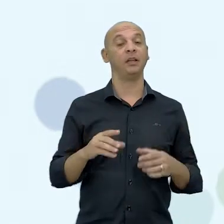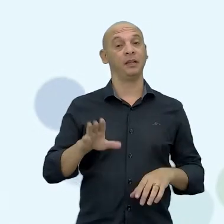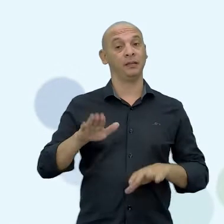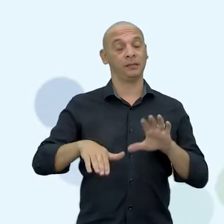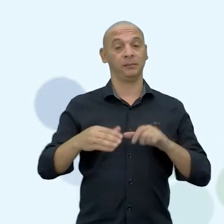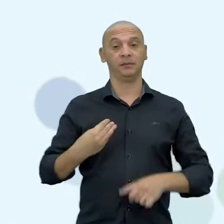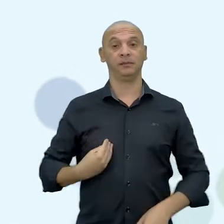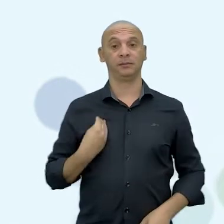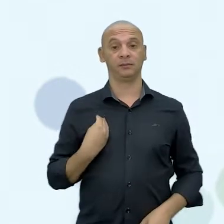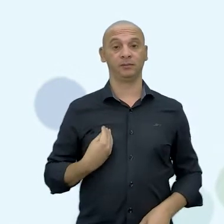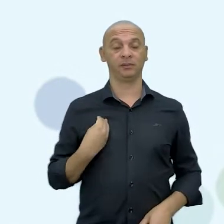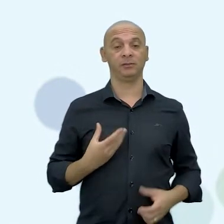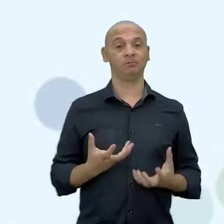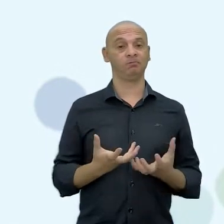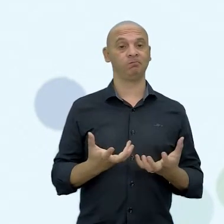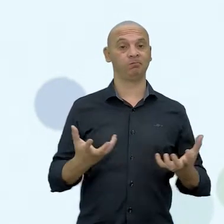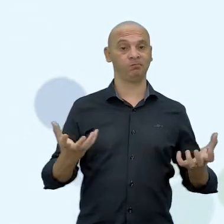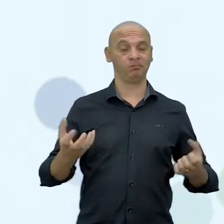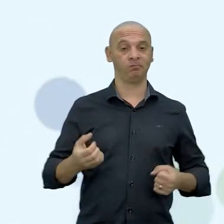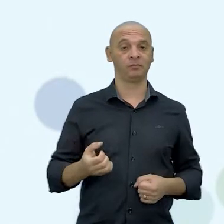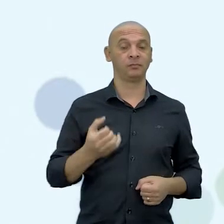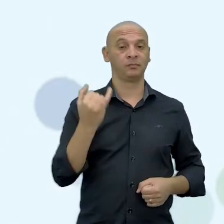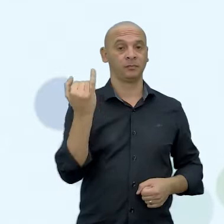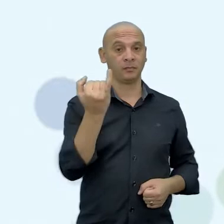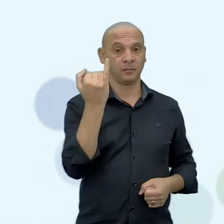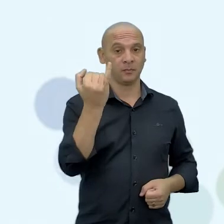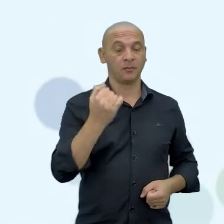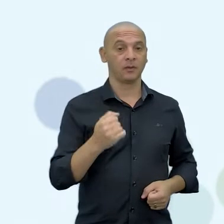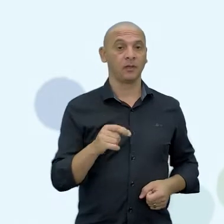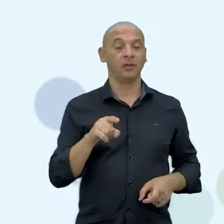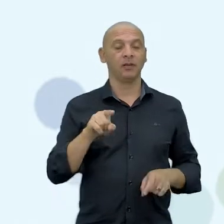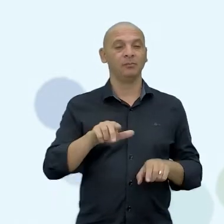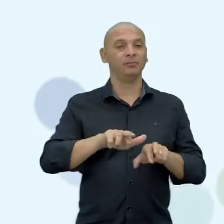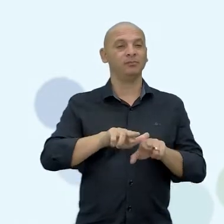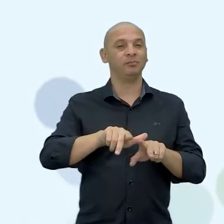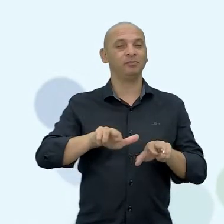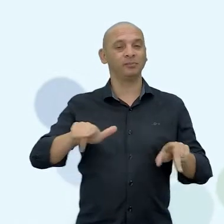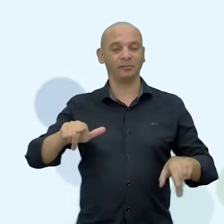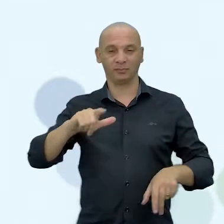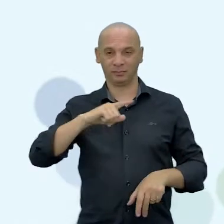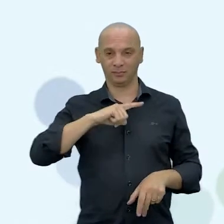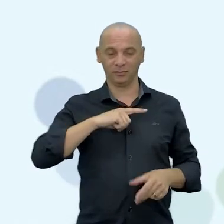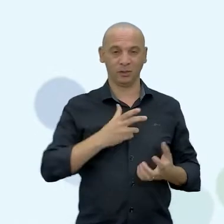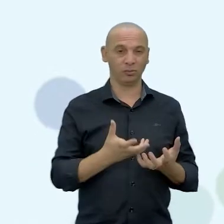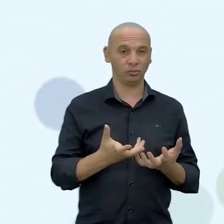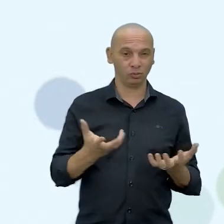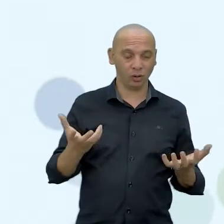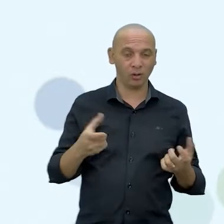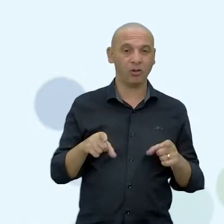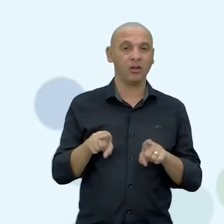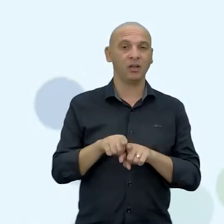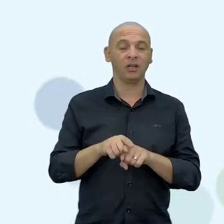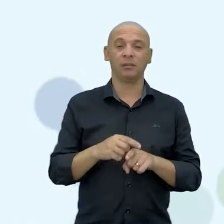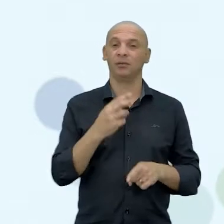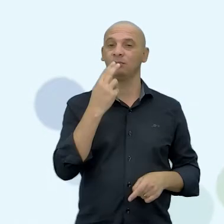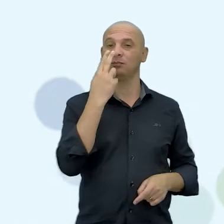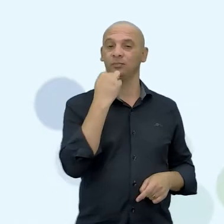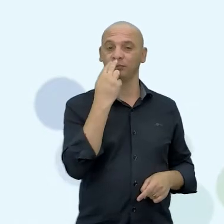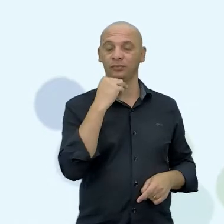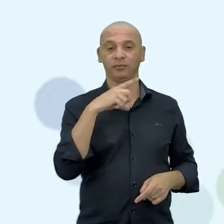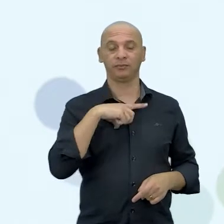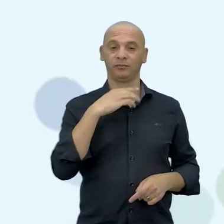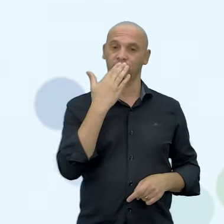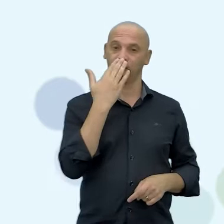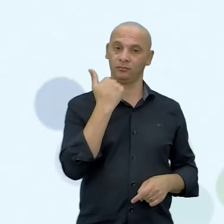presença destes solos. Portanto, quanto mais biodiverso é o solo, mais nutritivo é o nosso